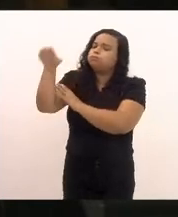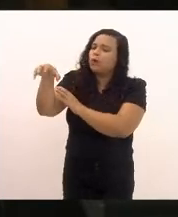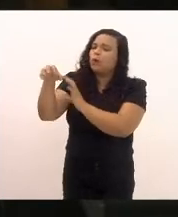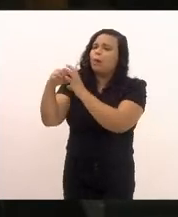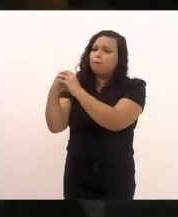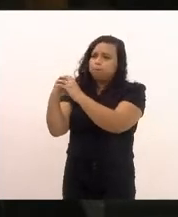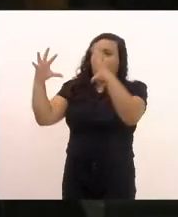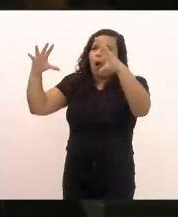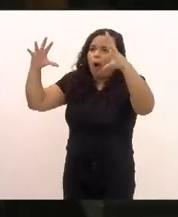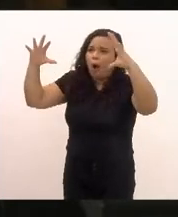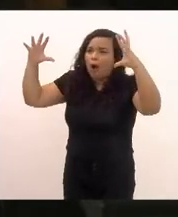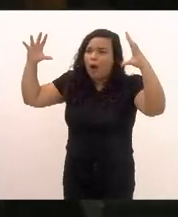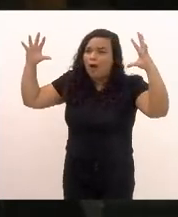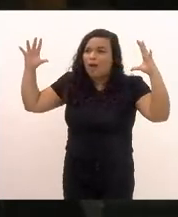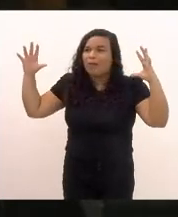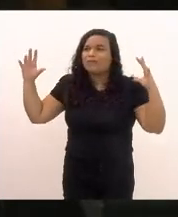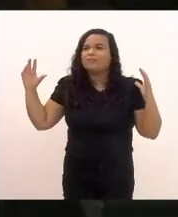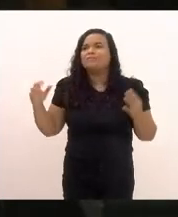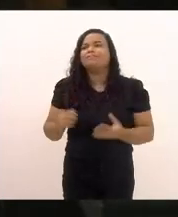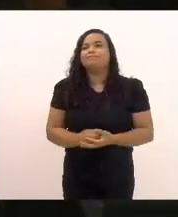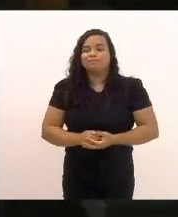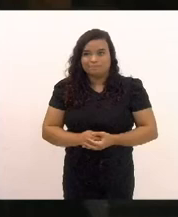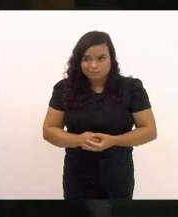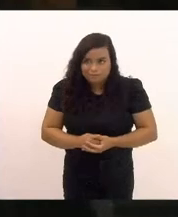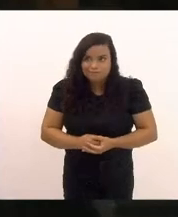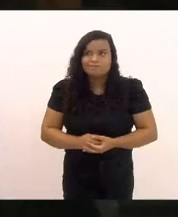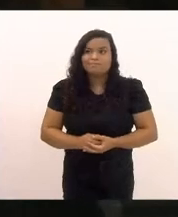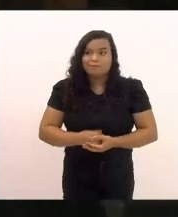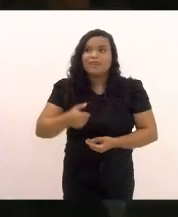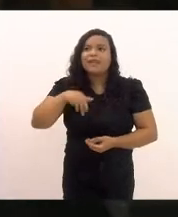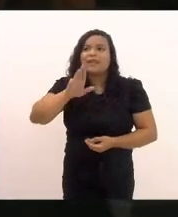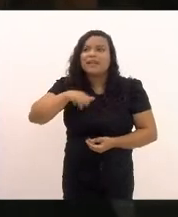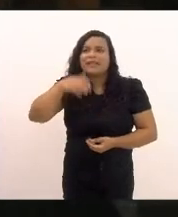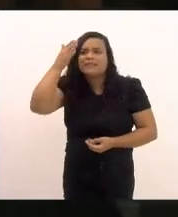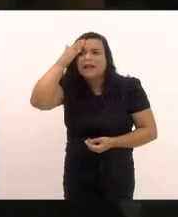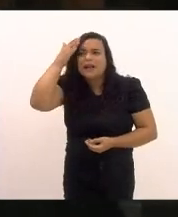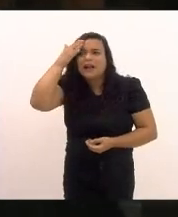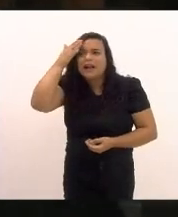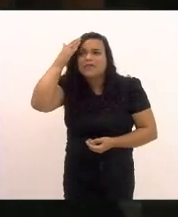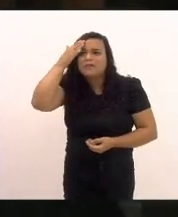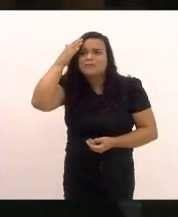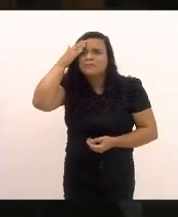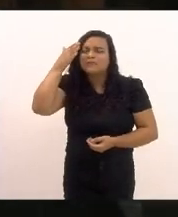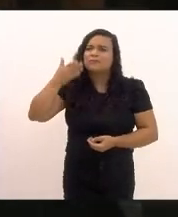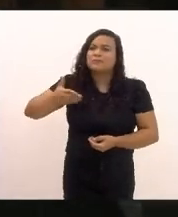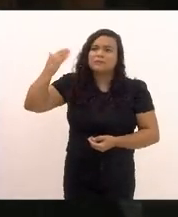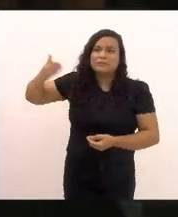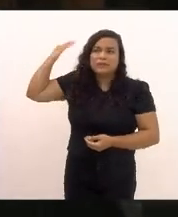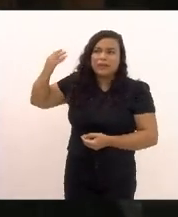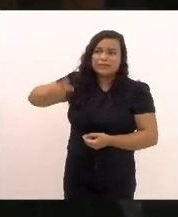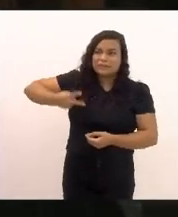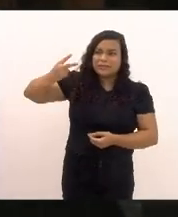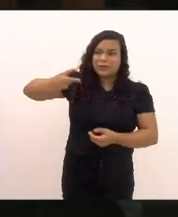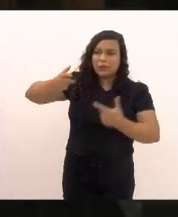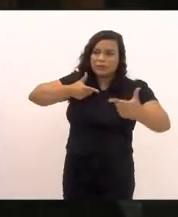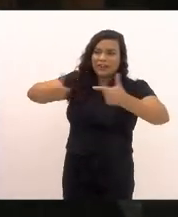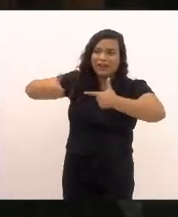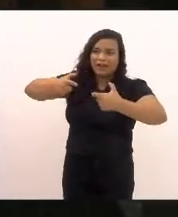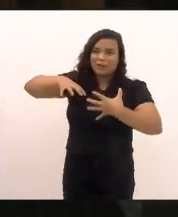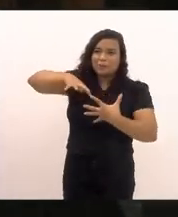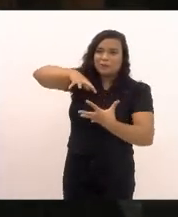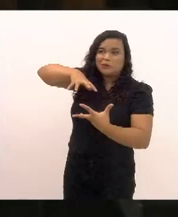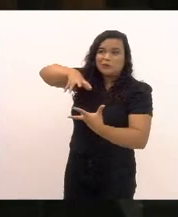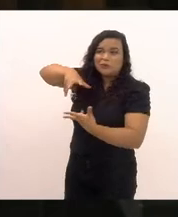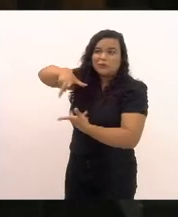Quem viu ou quem soube da Segunda Grande Guerra Mundial o